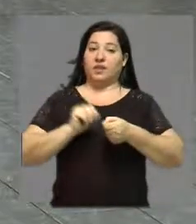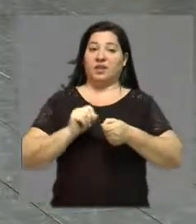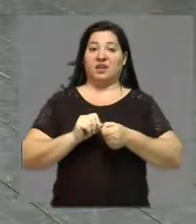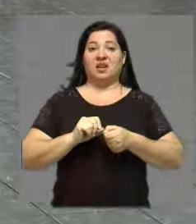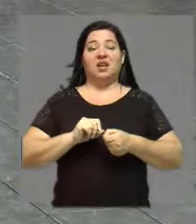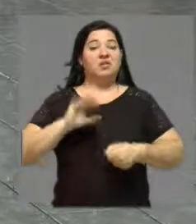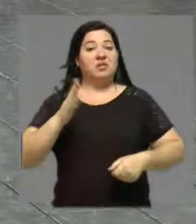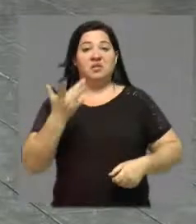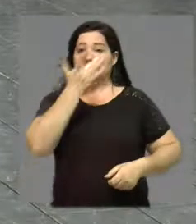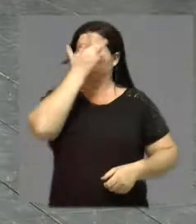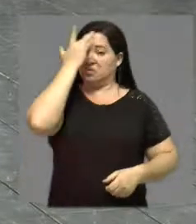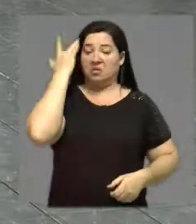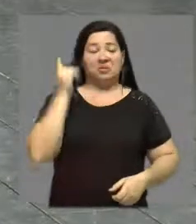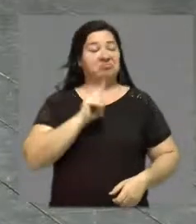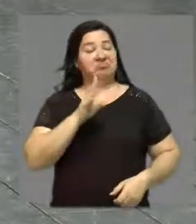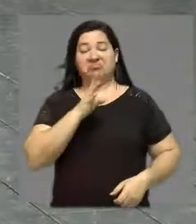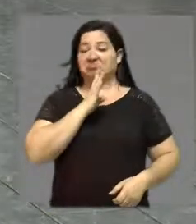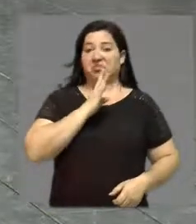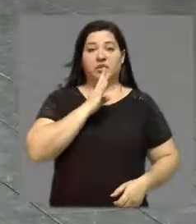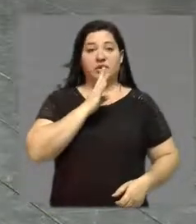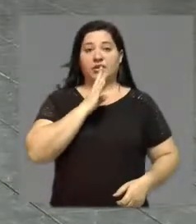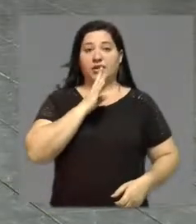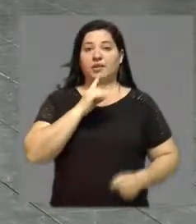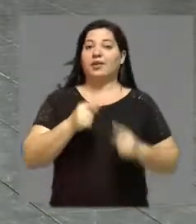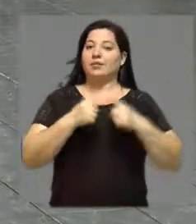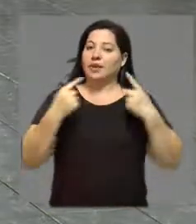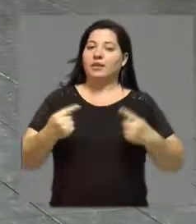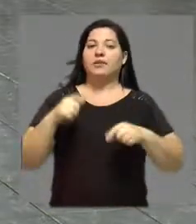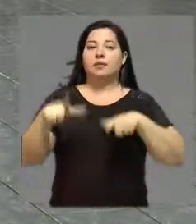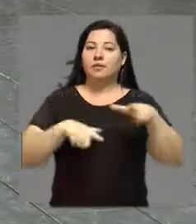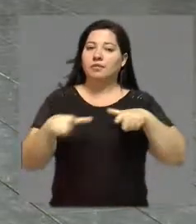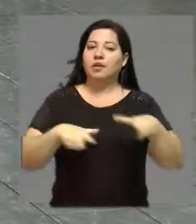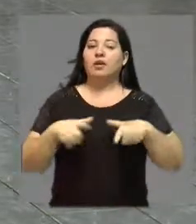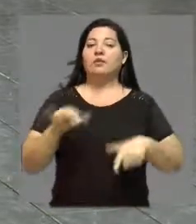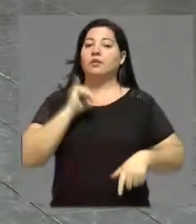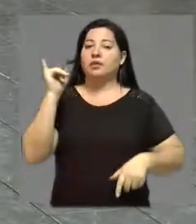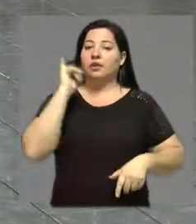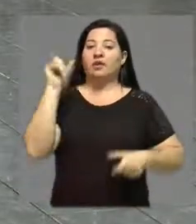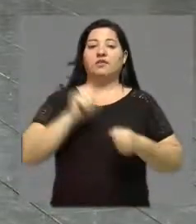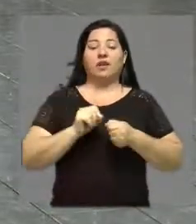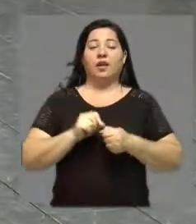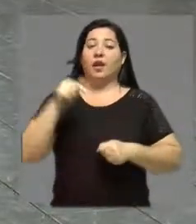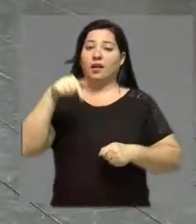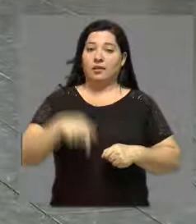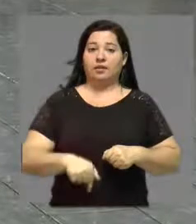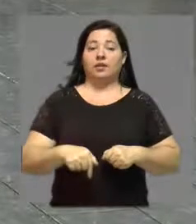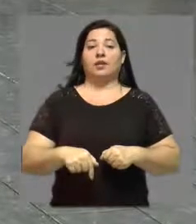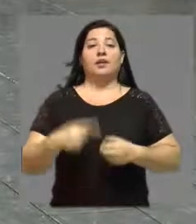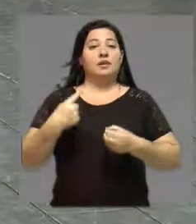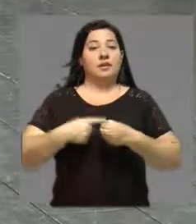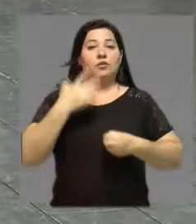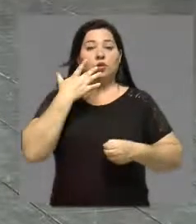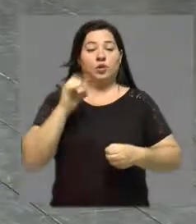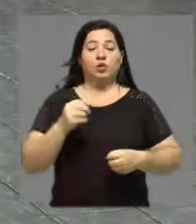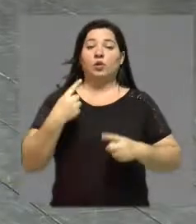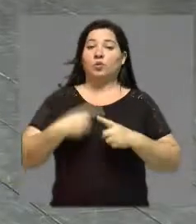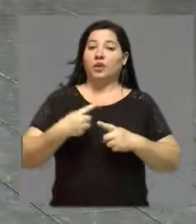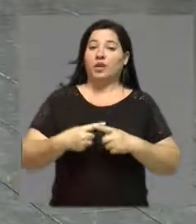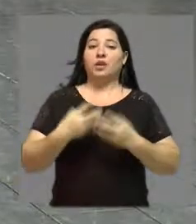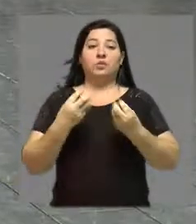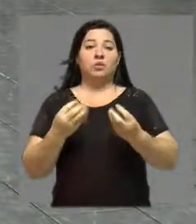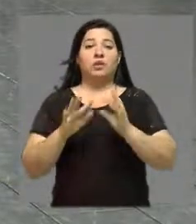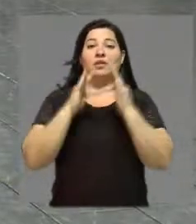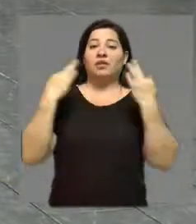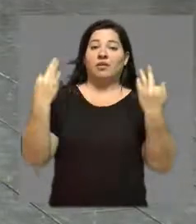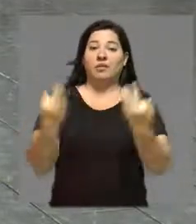todos conhecem, é um trabalho relevante que eles fazem aqui na nossa cidade de Ourinhos. Nós bem sabemos que, infelizmente, existem muitas famílias